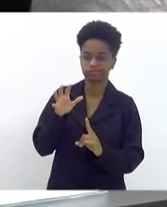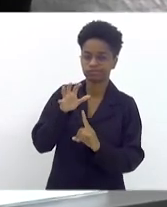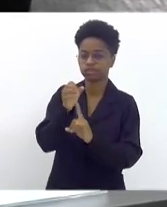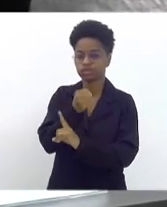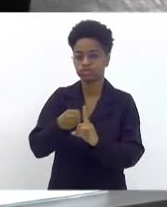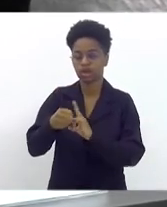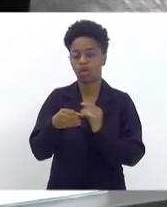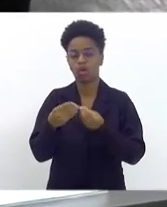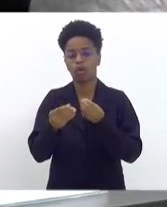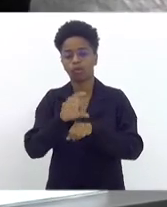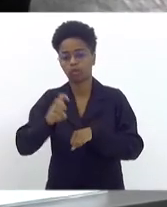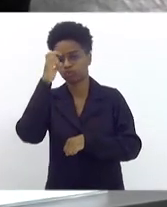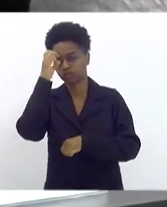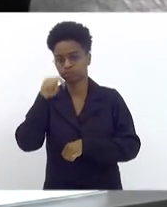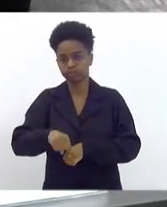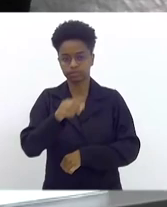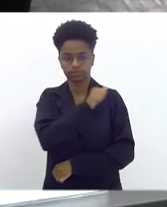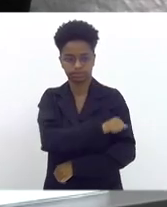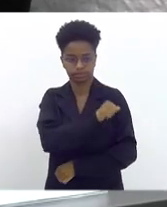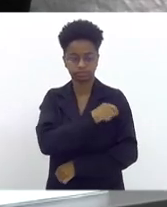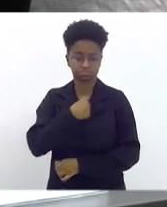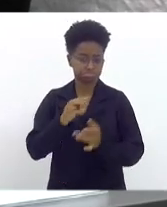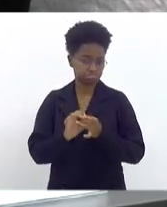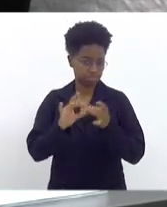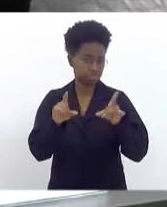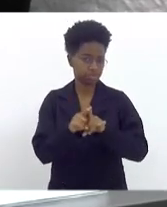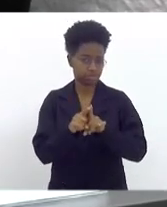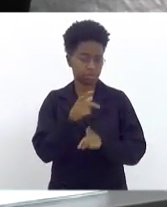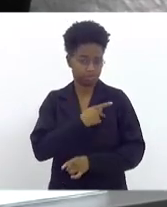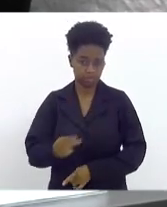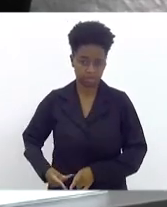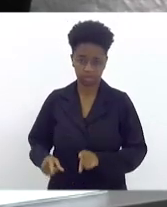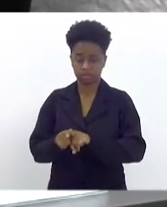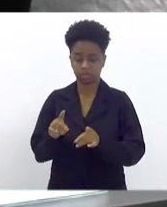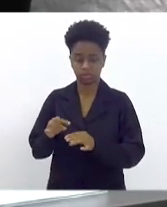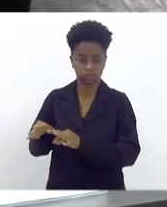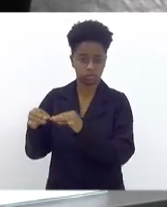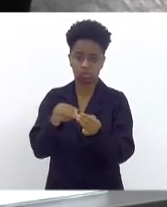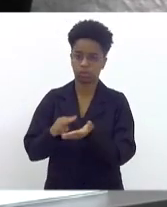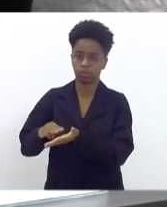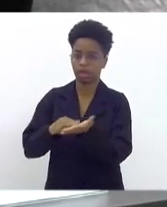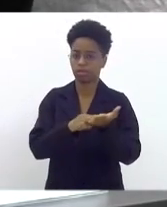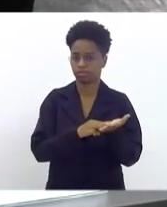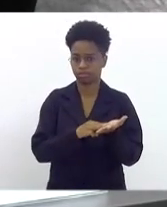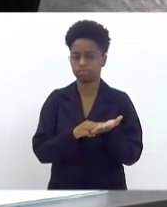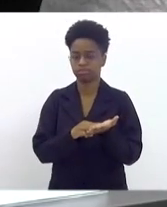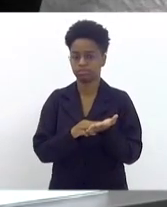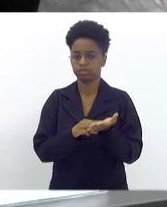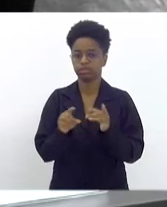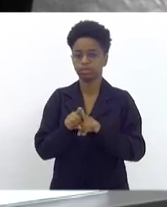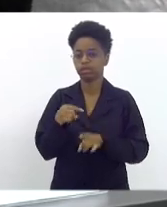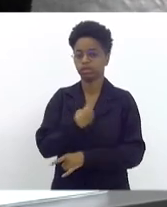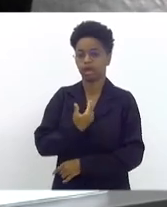do Estado do Rio de Janeiro. E eu me coloco à disposição do presidente e todos os membros aqui, do nosso amigo Fábio